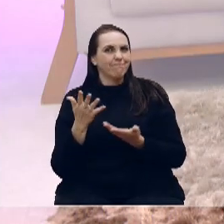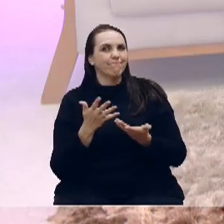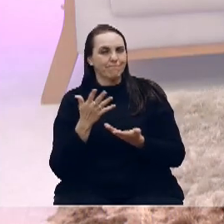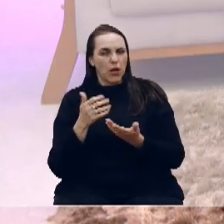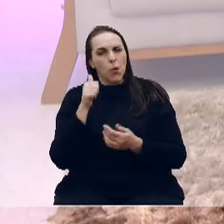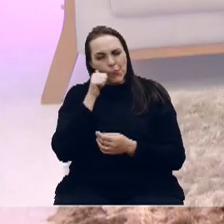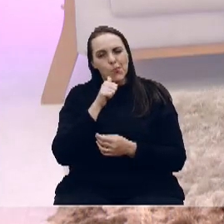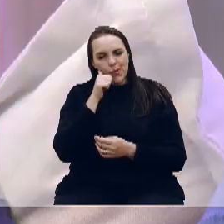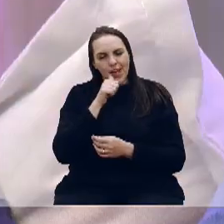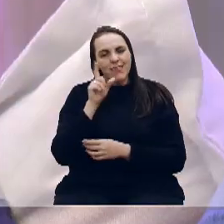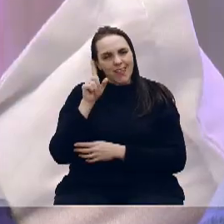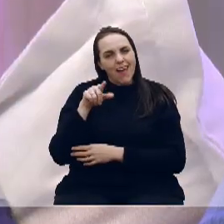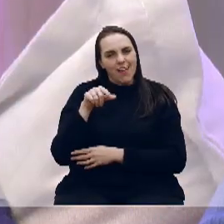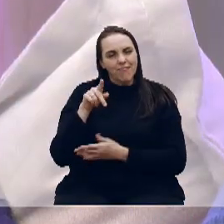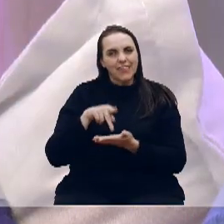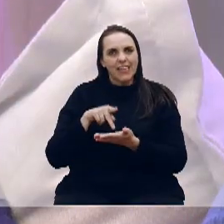né?